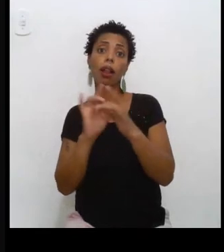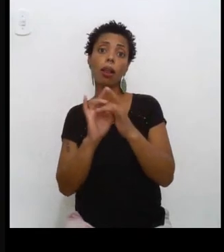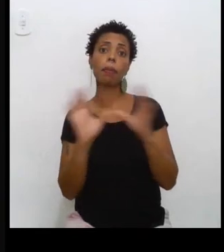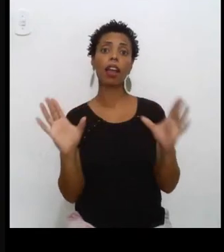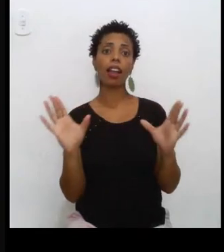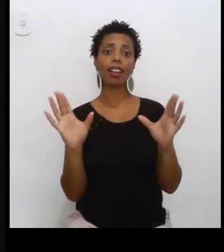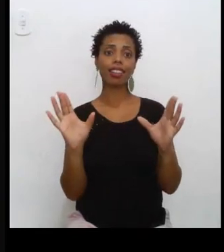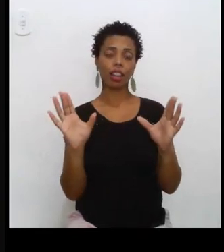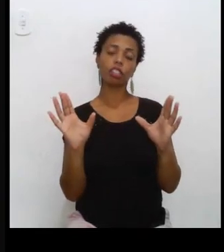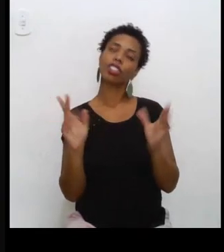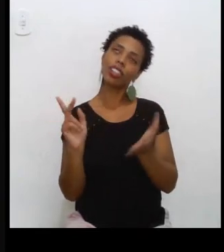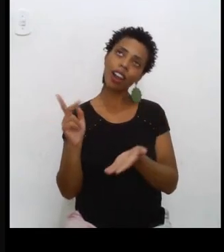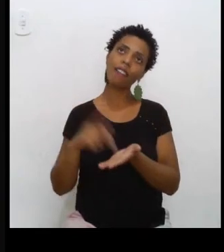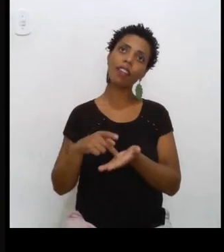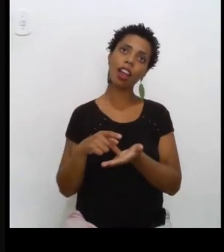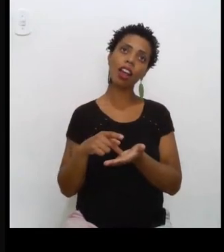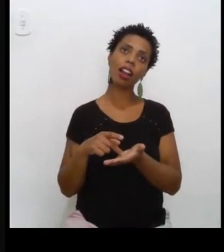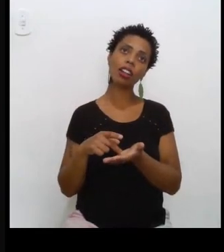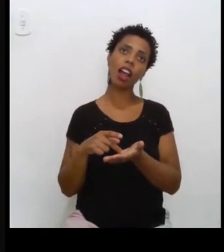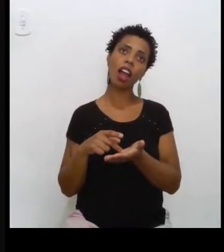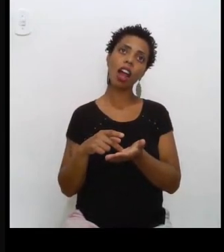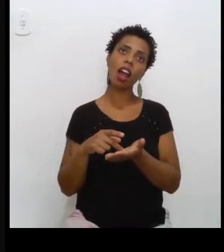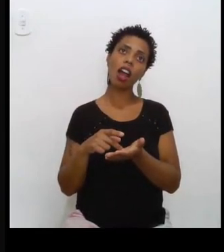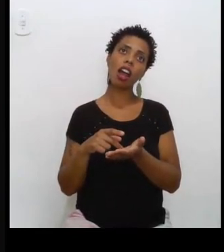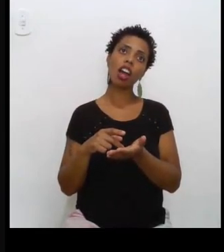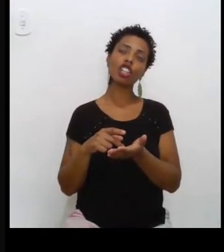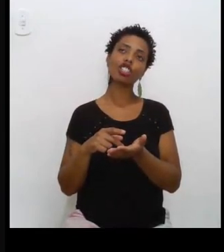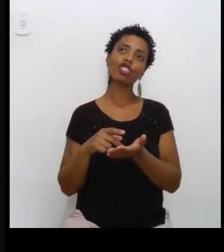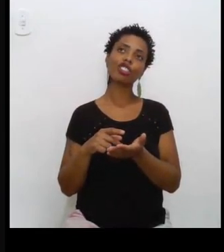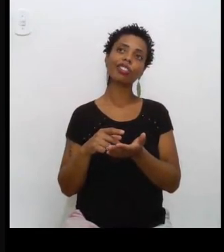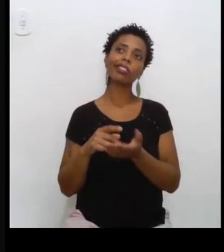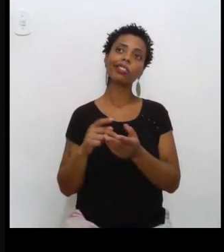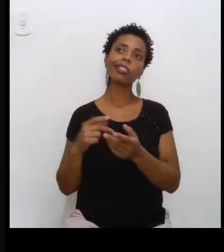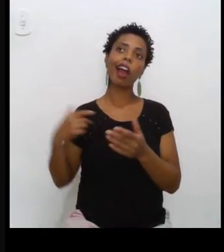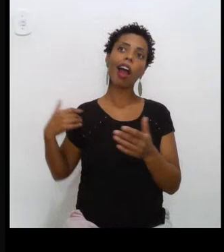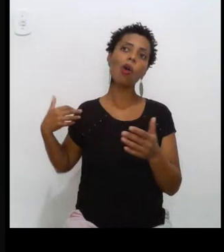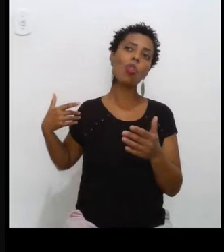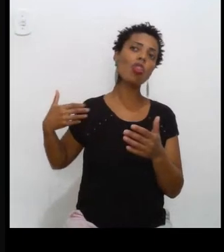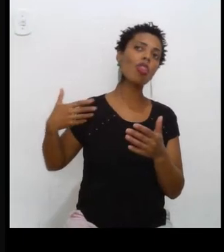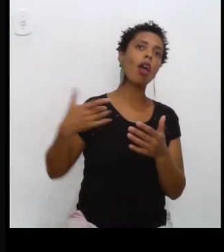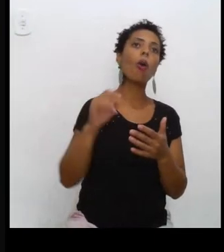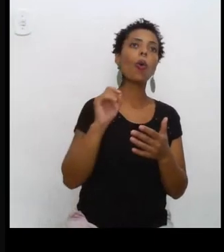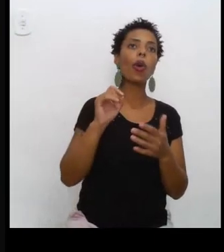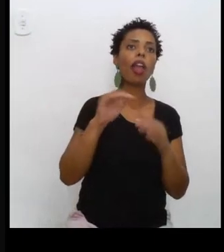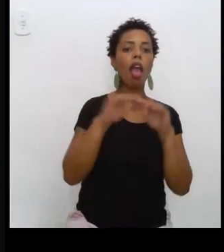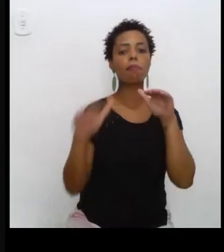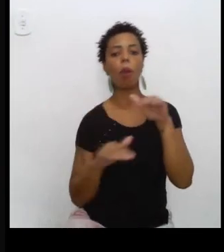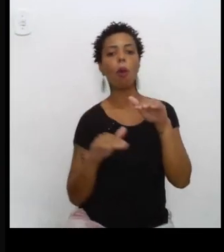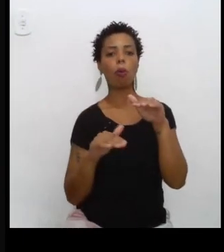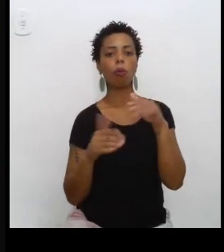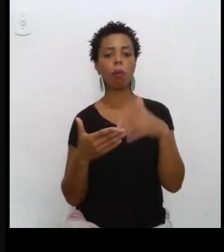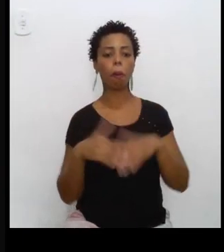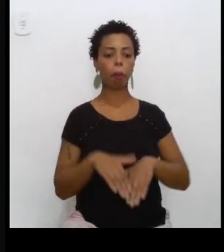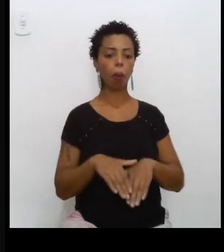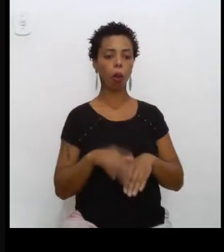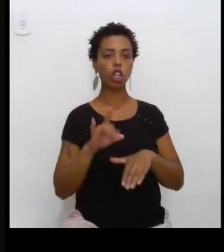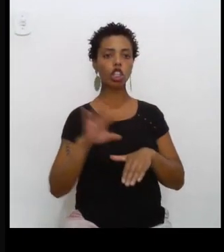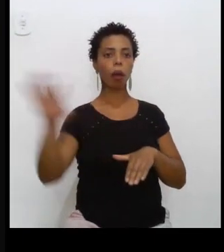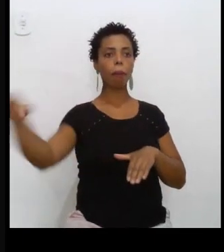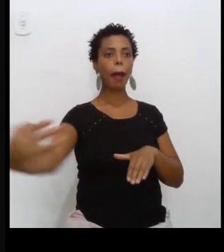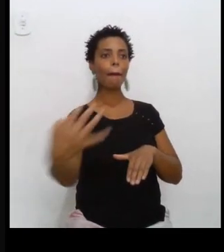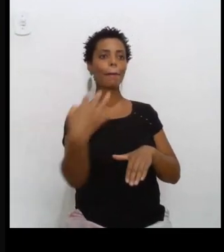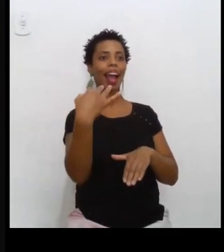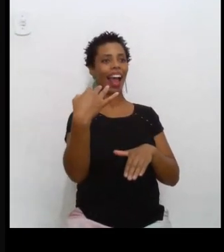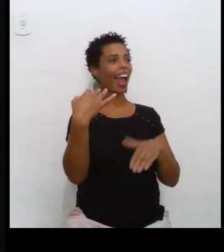são sistematicamente subir julgadas a uma super diencia sim uma espécie de espetáculo é é